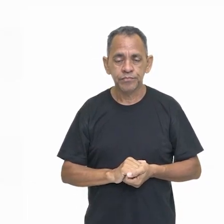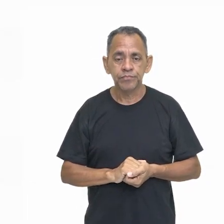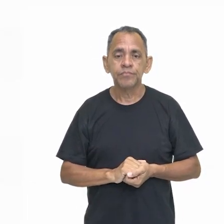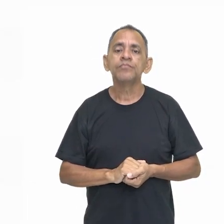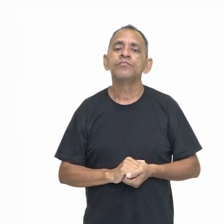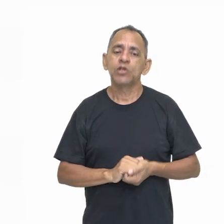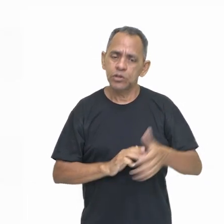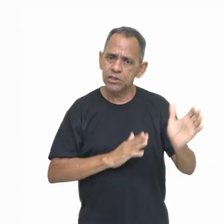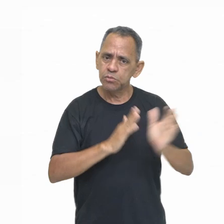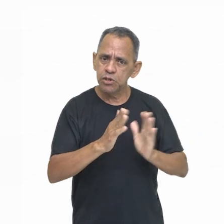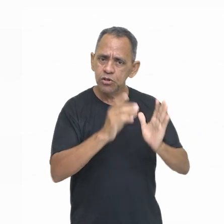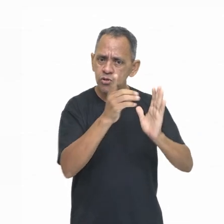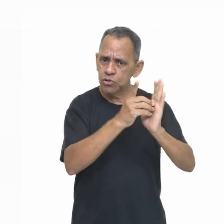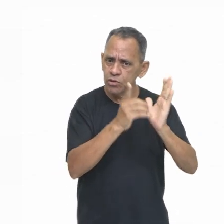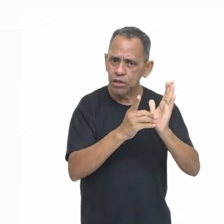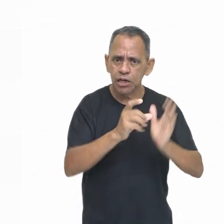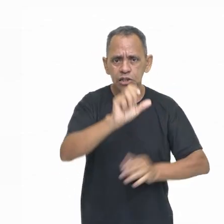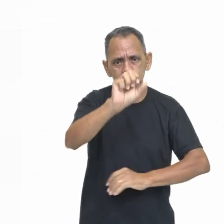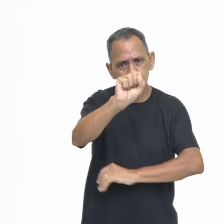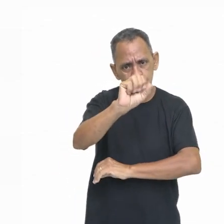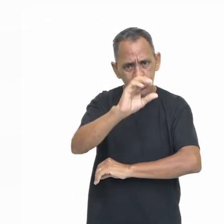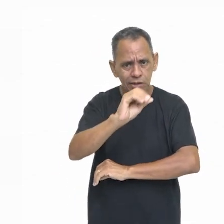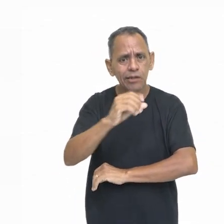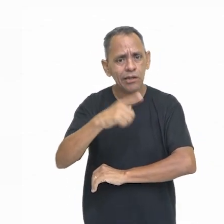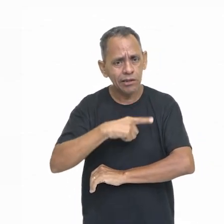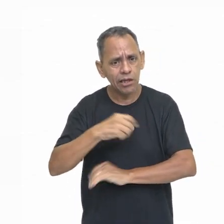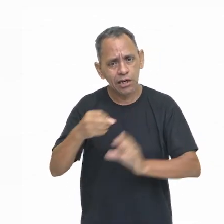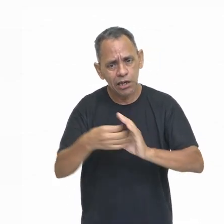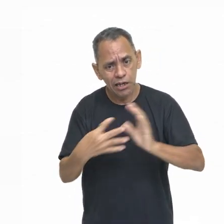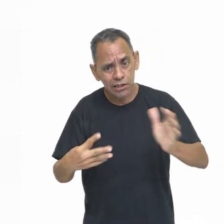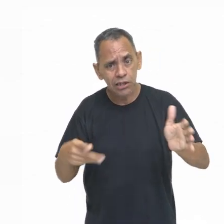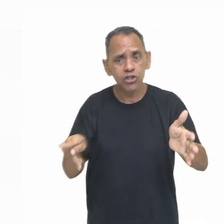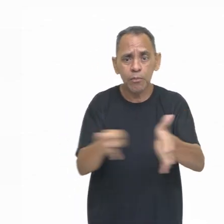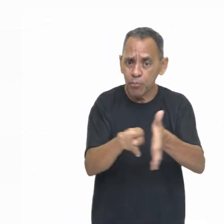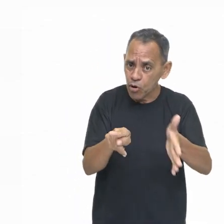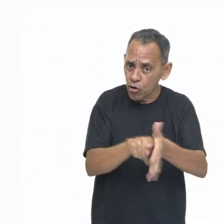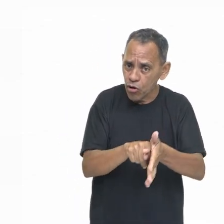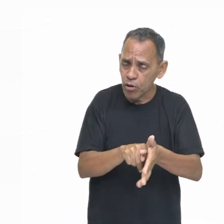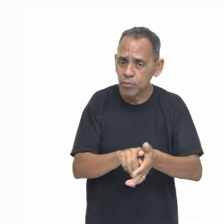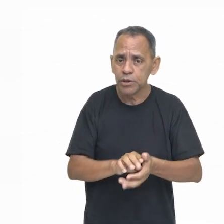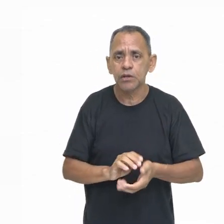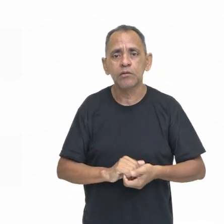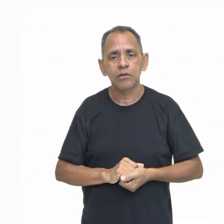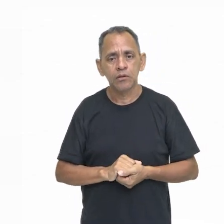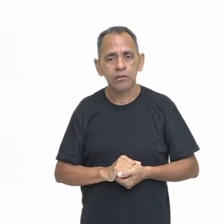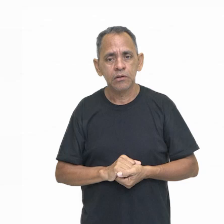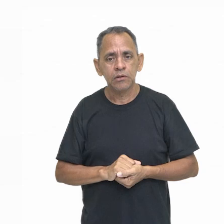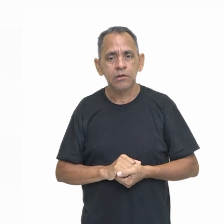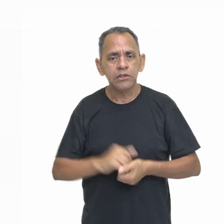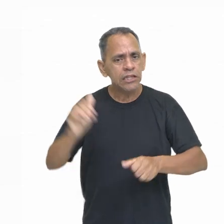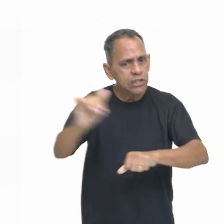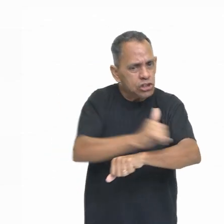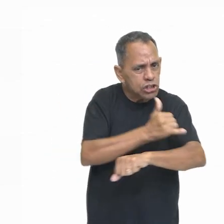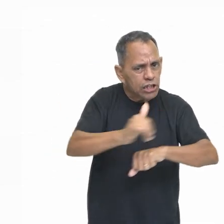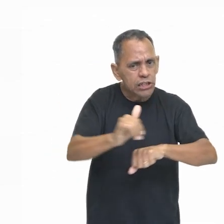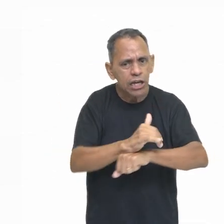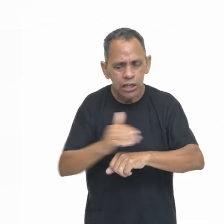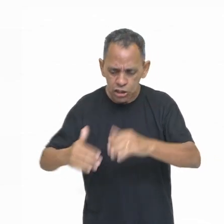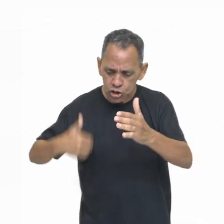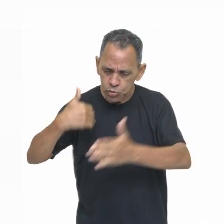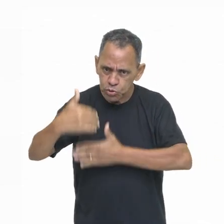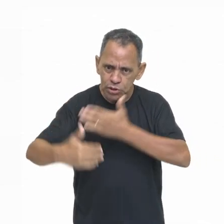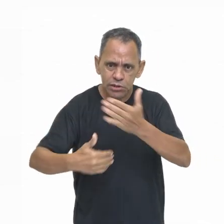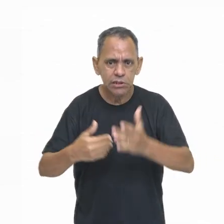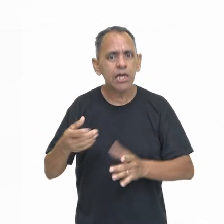de 80. Então você tem características muito marcantes diante desse processo de redemocratização